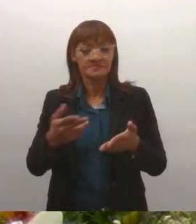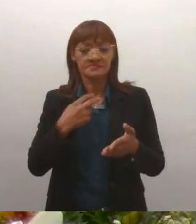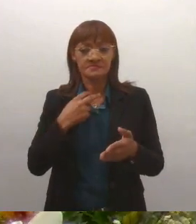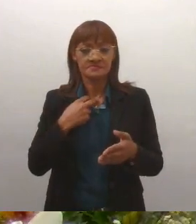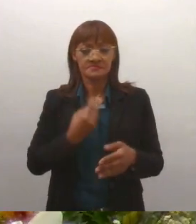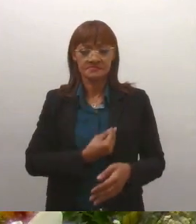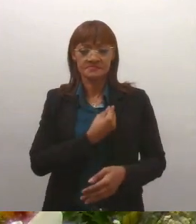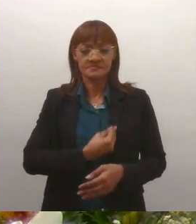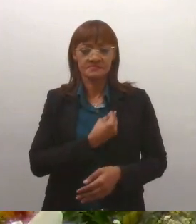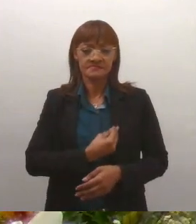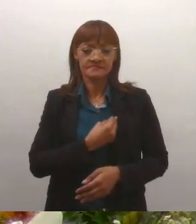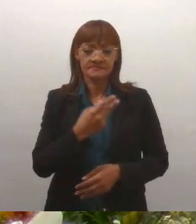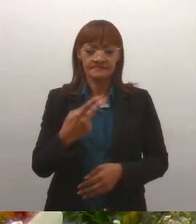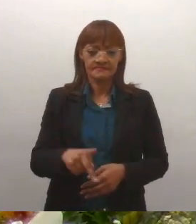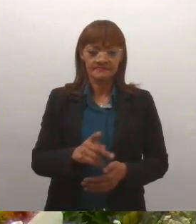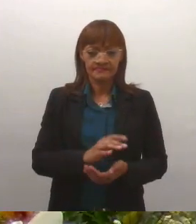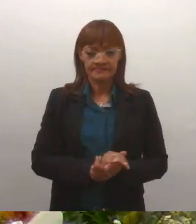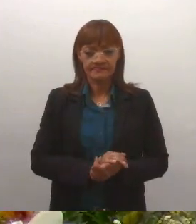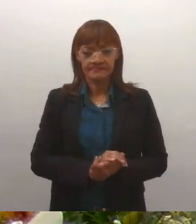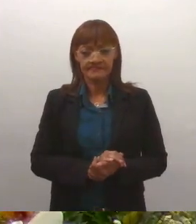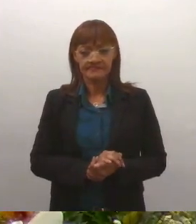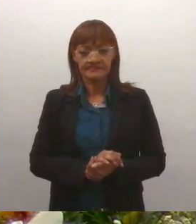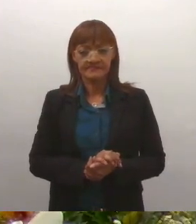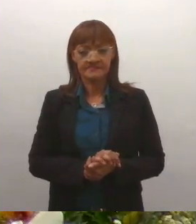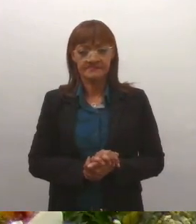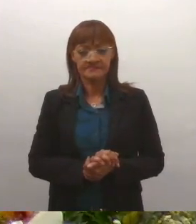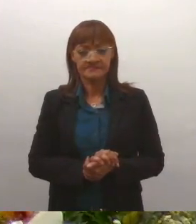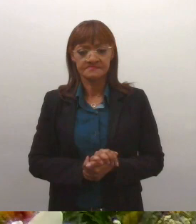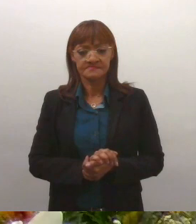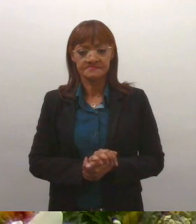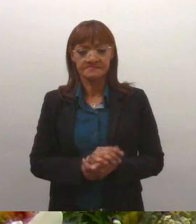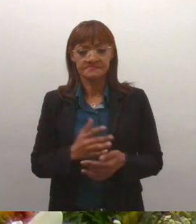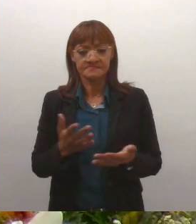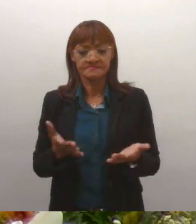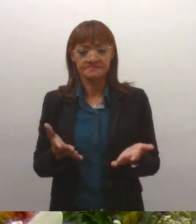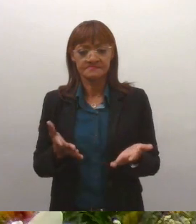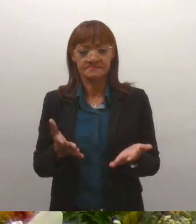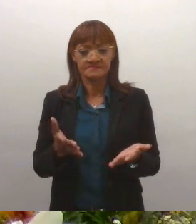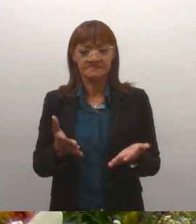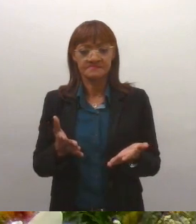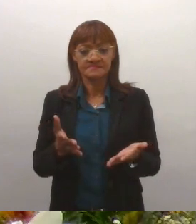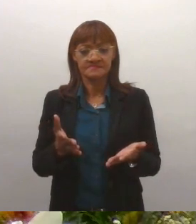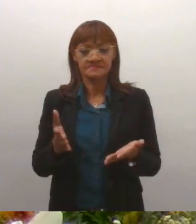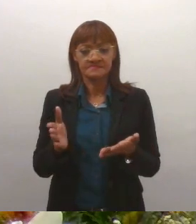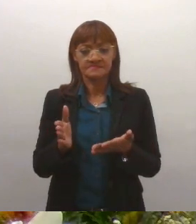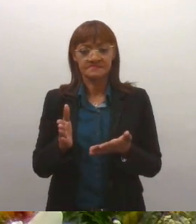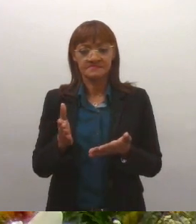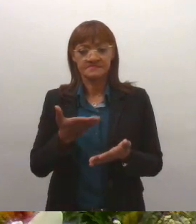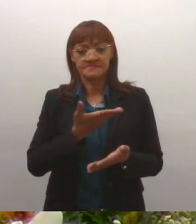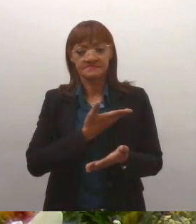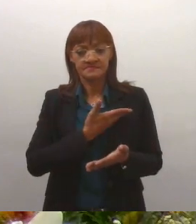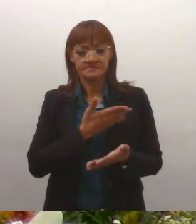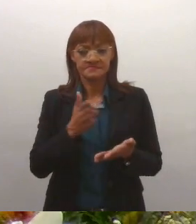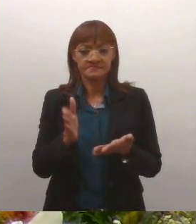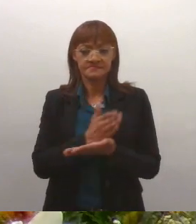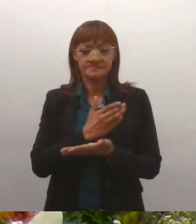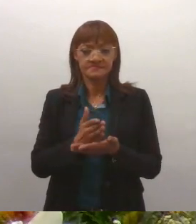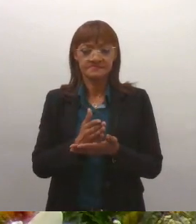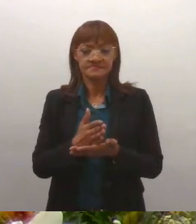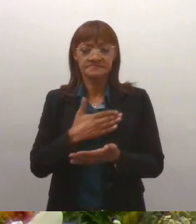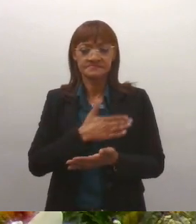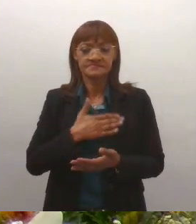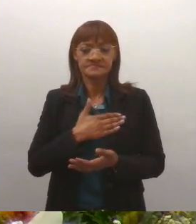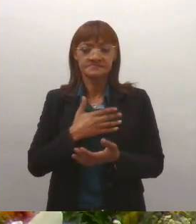e terminou as pessoas, meus amigos e parentes que gostariam de estar aqui, não podendo estar presentes.